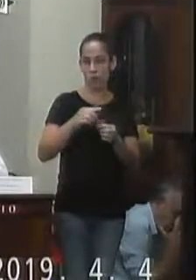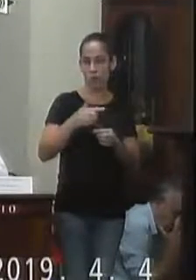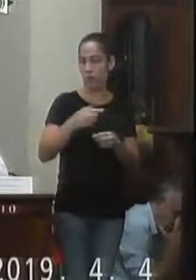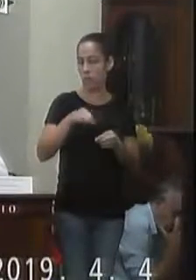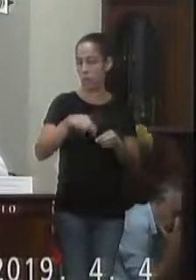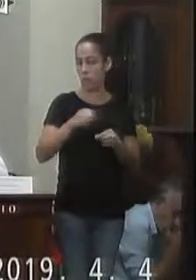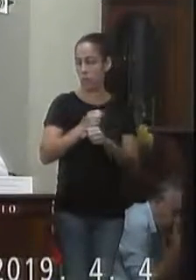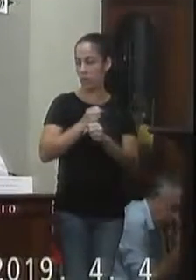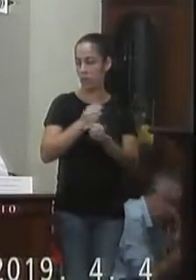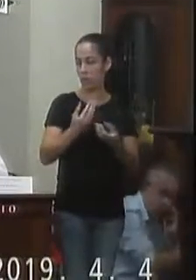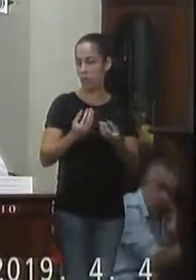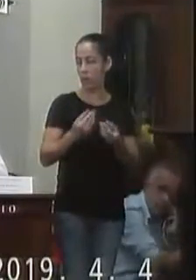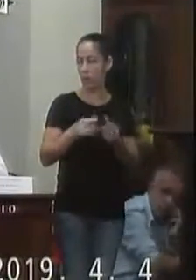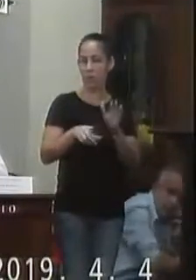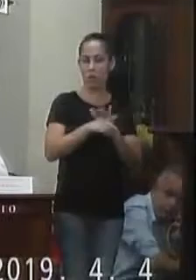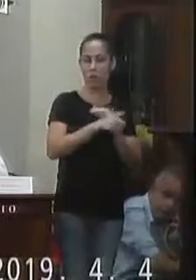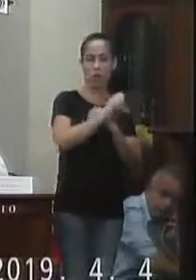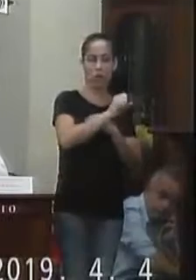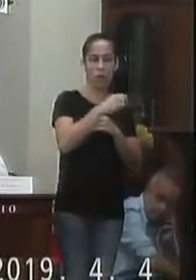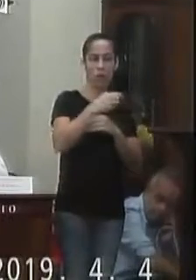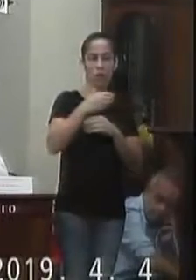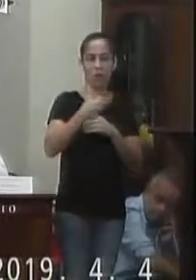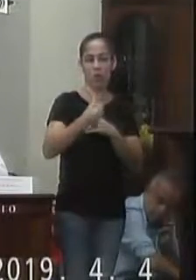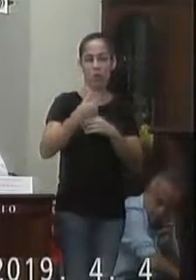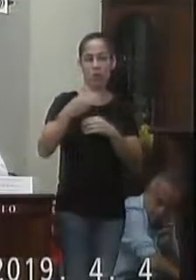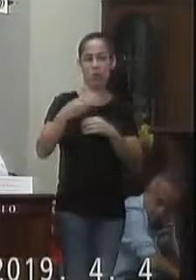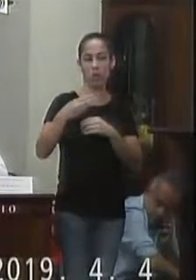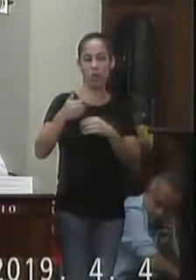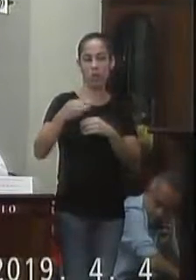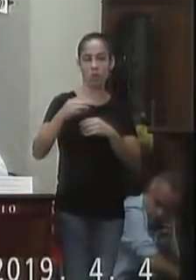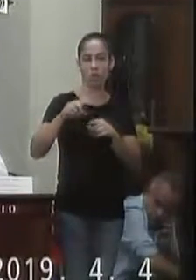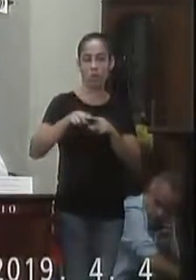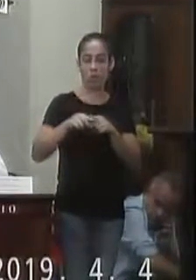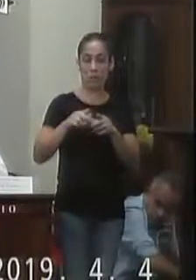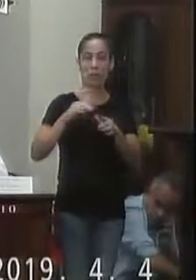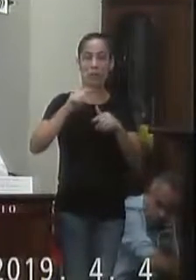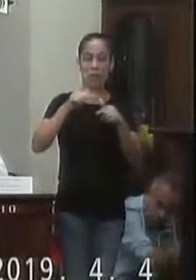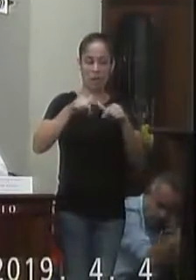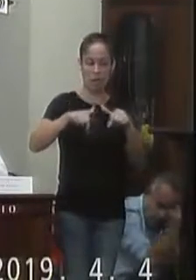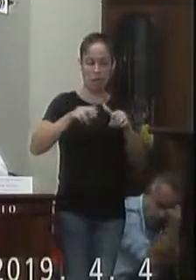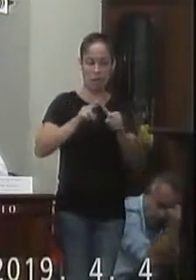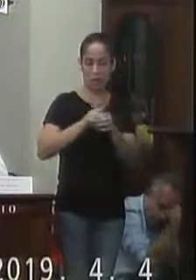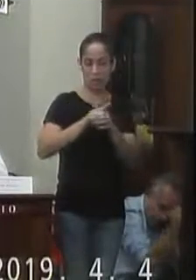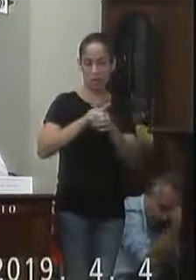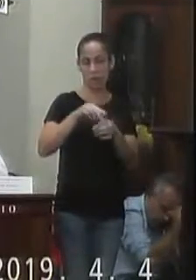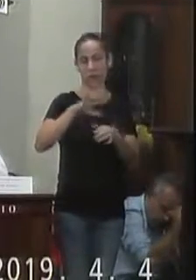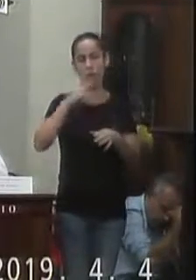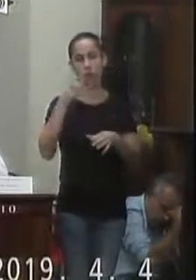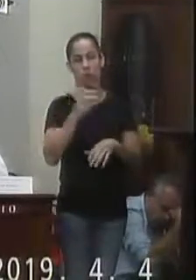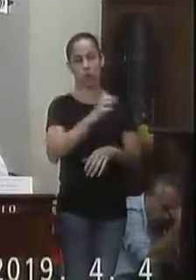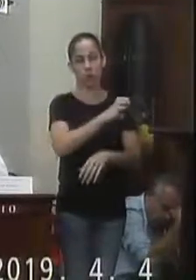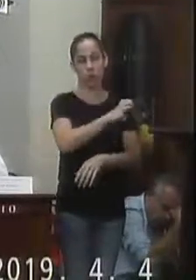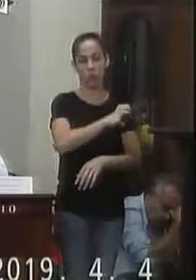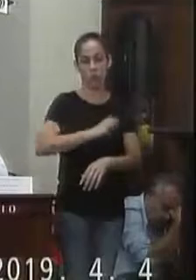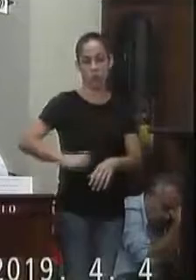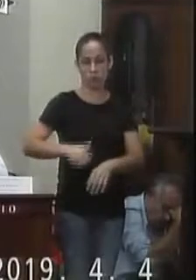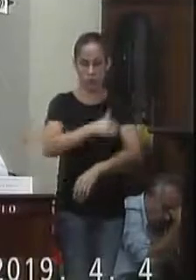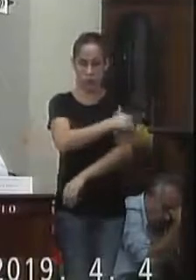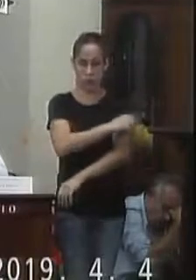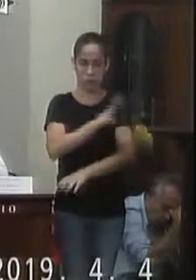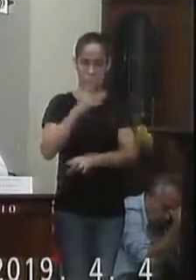número 53, a Lei 8.315, apta a ser cumprida em todo o Estado do Rio de Janeiro. O Conselho Municipal de Saúde, como